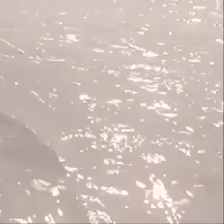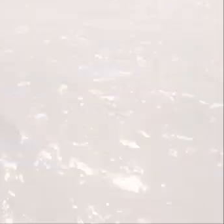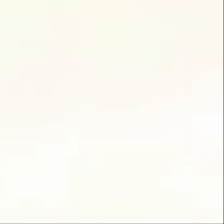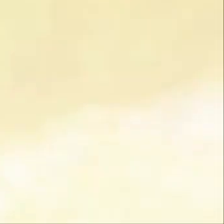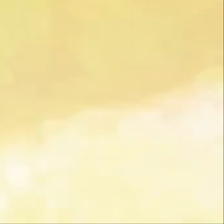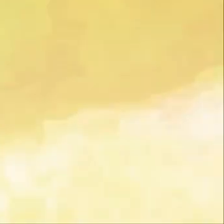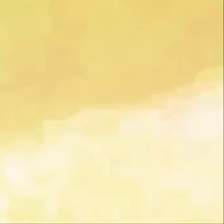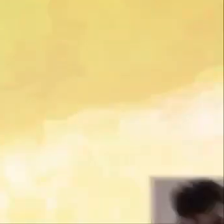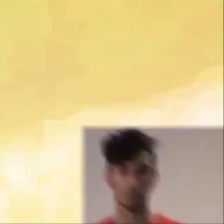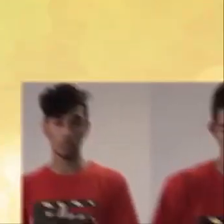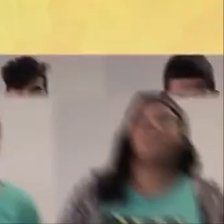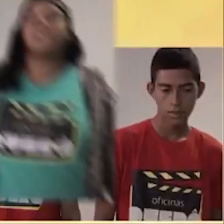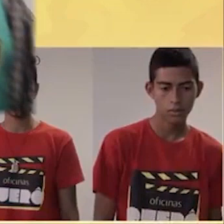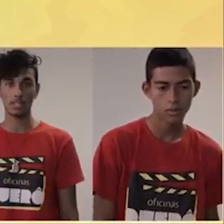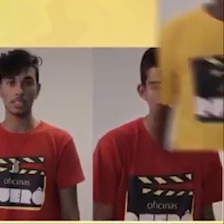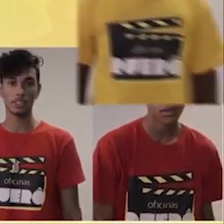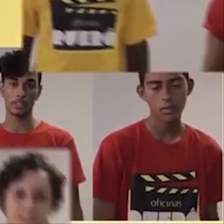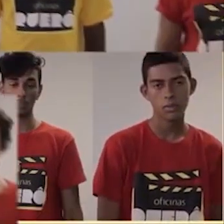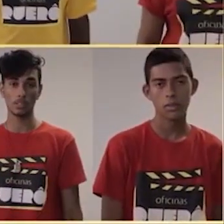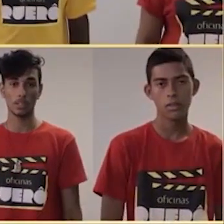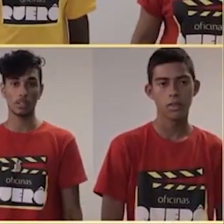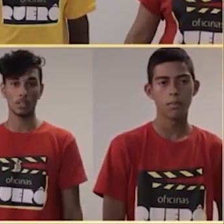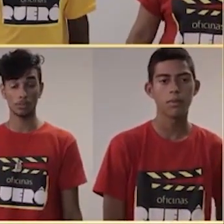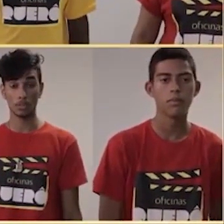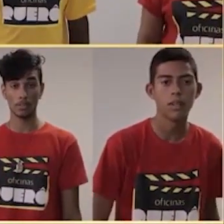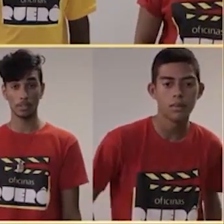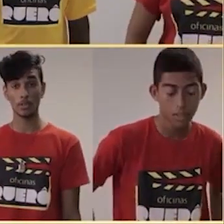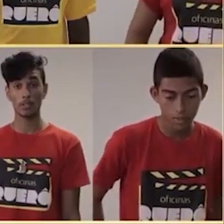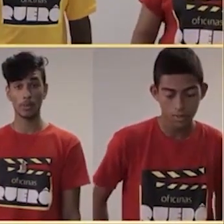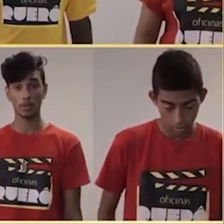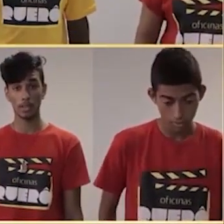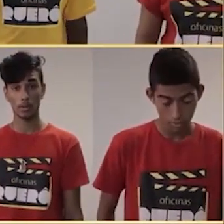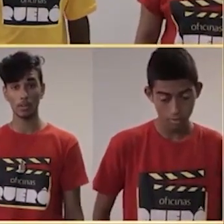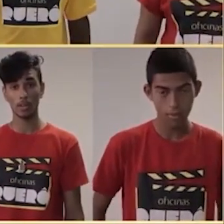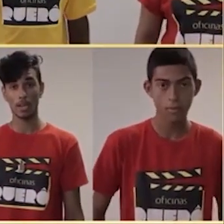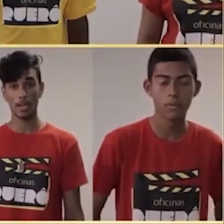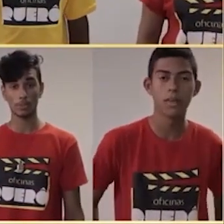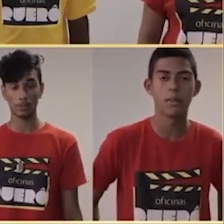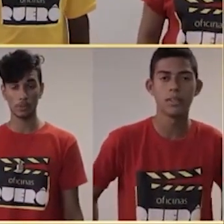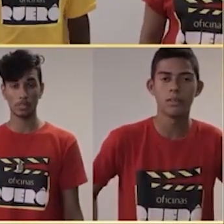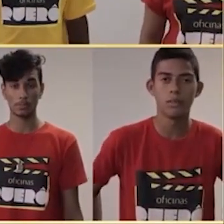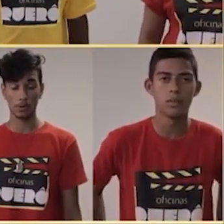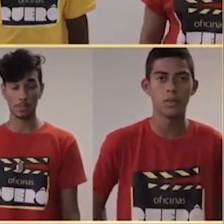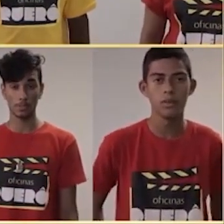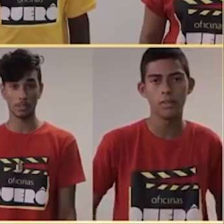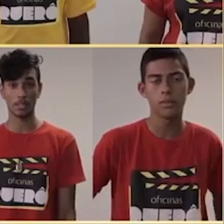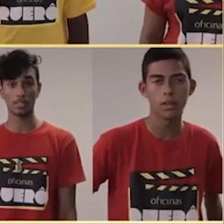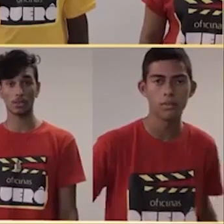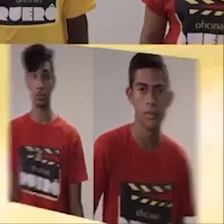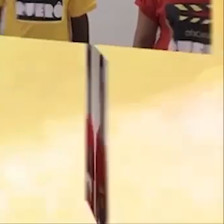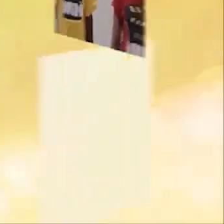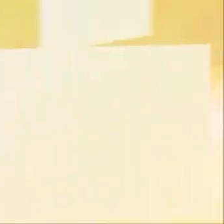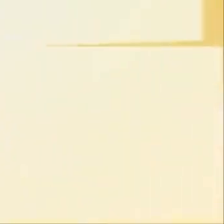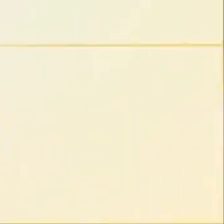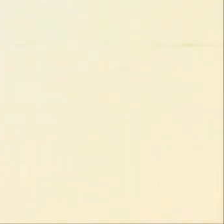um amor faz. Só sei dançar com você, isso é